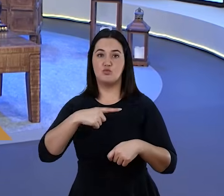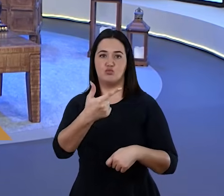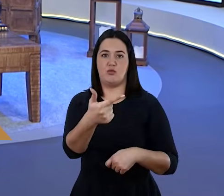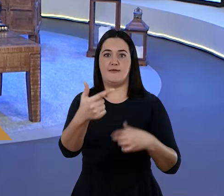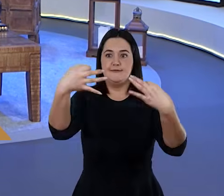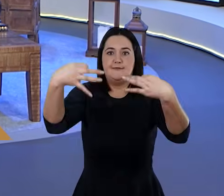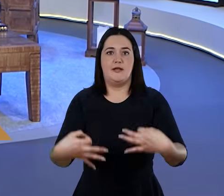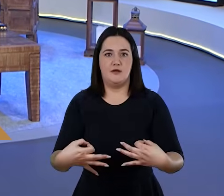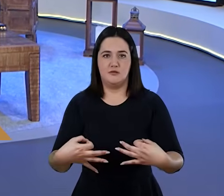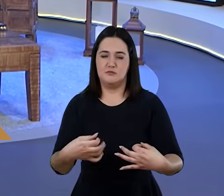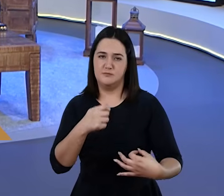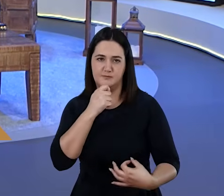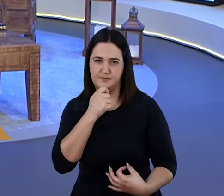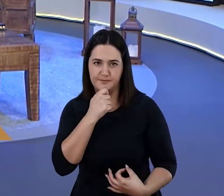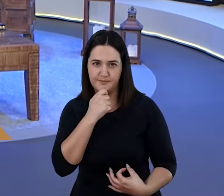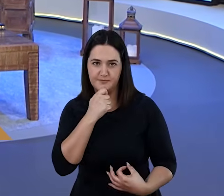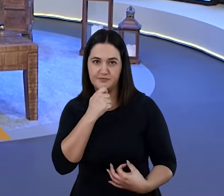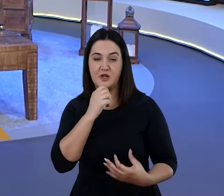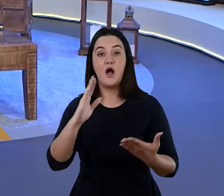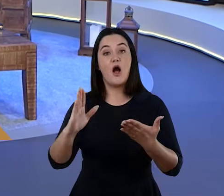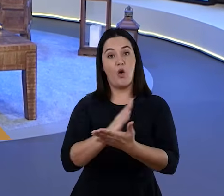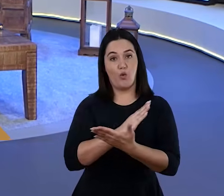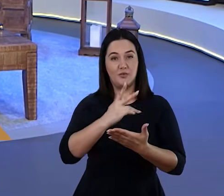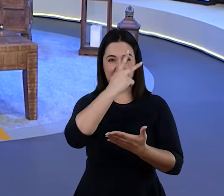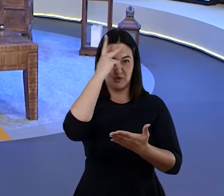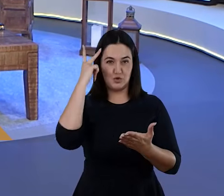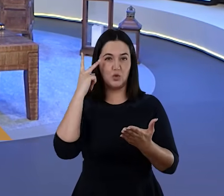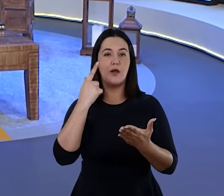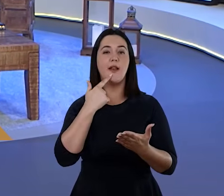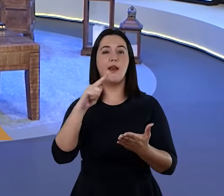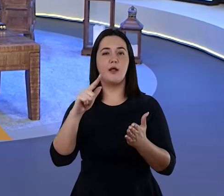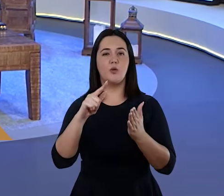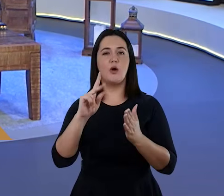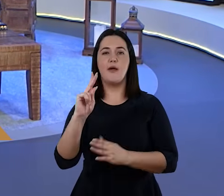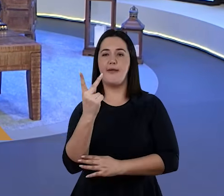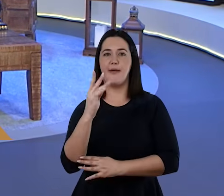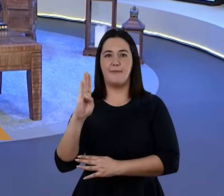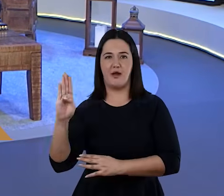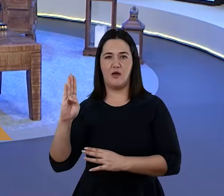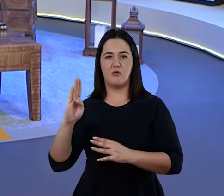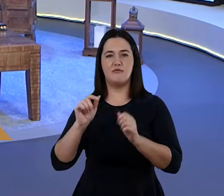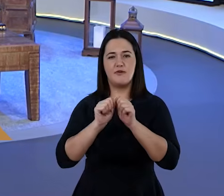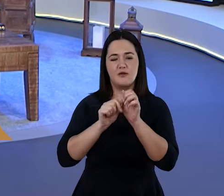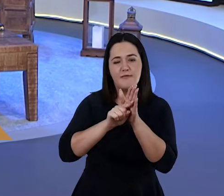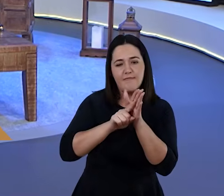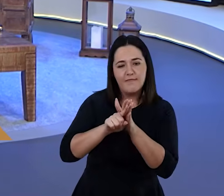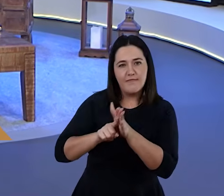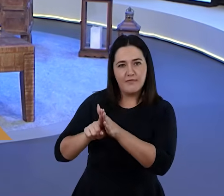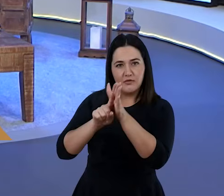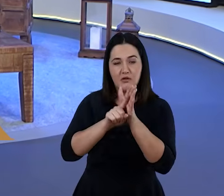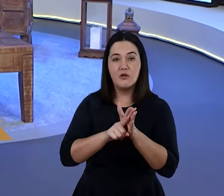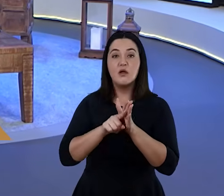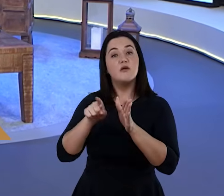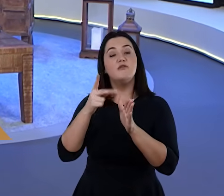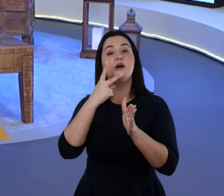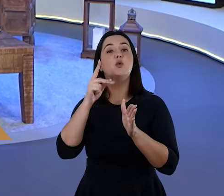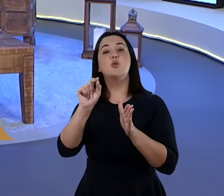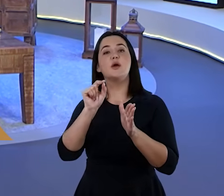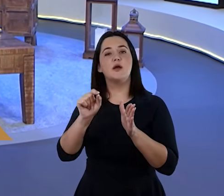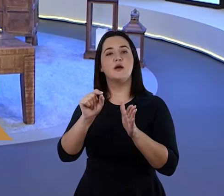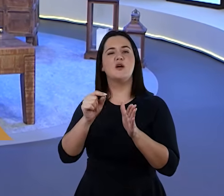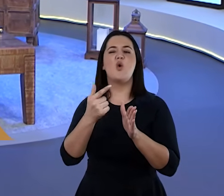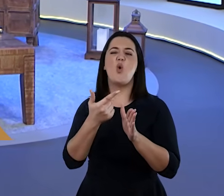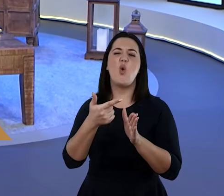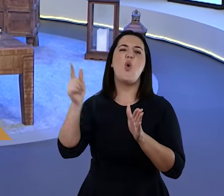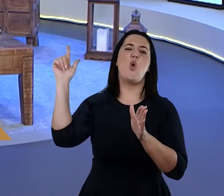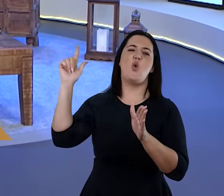absoluta. Alguns especialistas em hebraico, por exemplo, citando inclusive o antigo autor judeu Flávio Josefo,